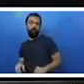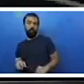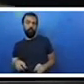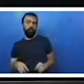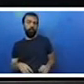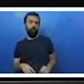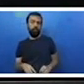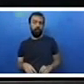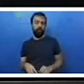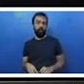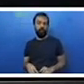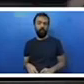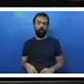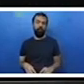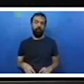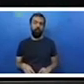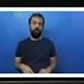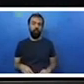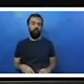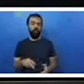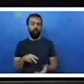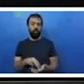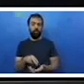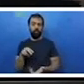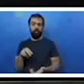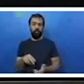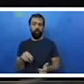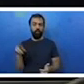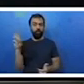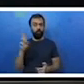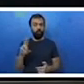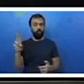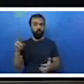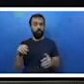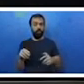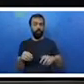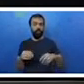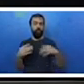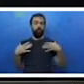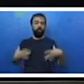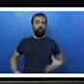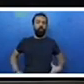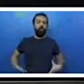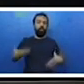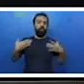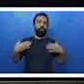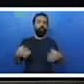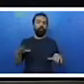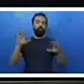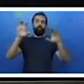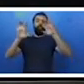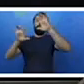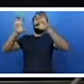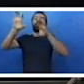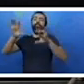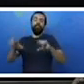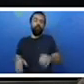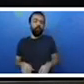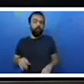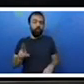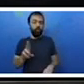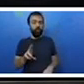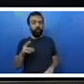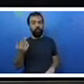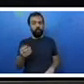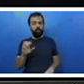de superar um obstáculo mais alto, saltando e utilizando principalmente os membros superiores, também chamada de subida. Ou a escalada, no